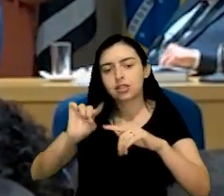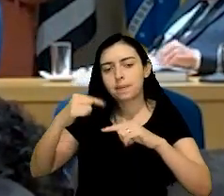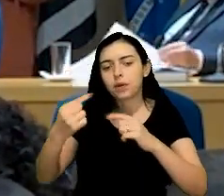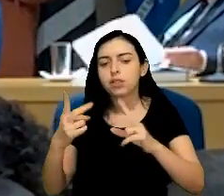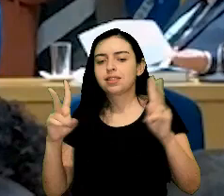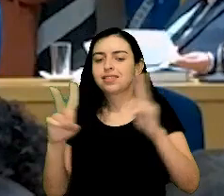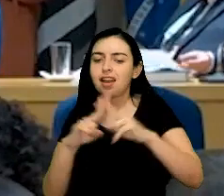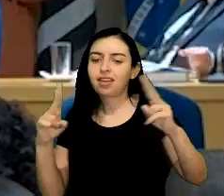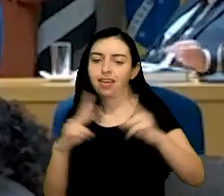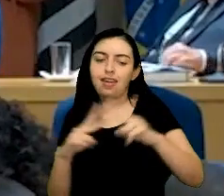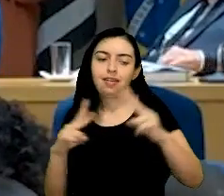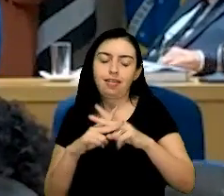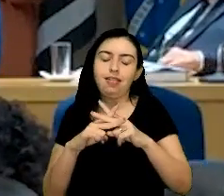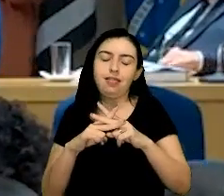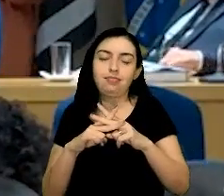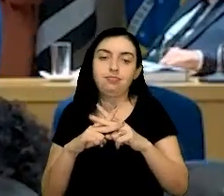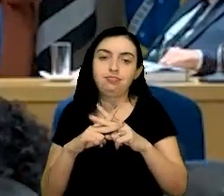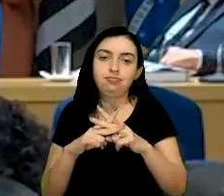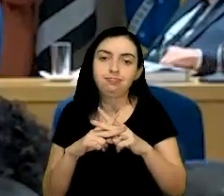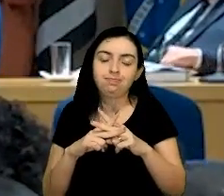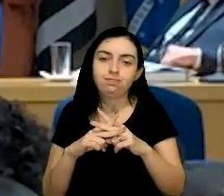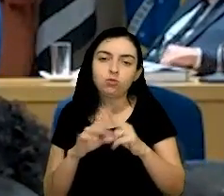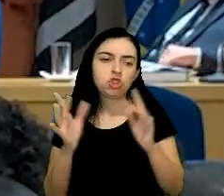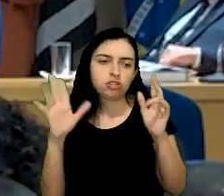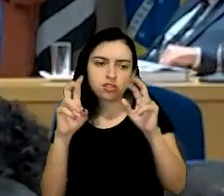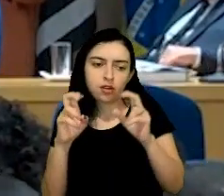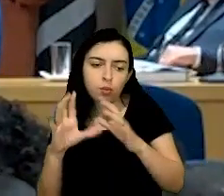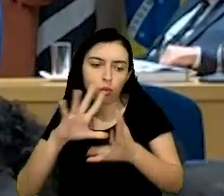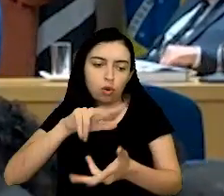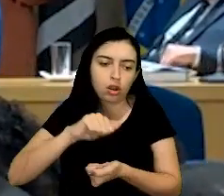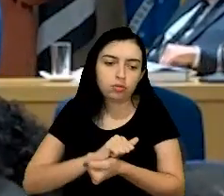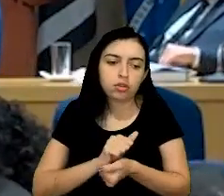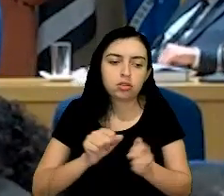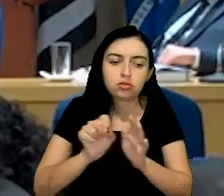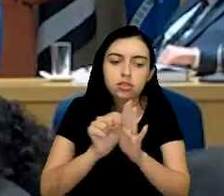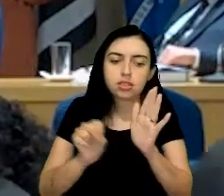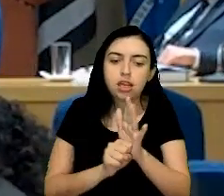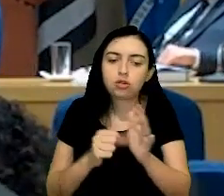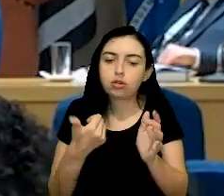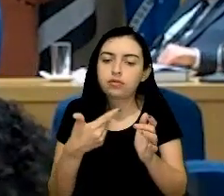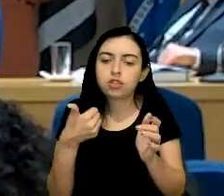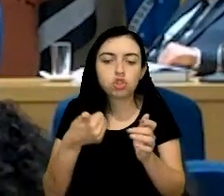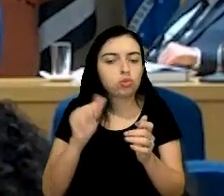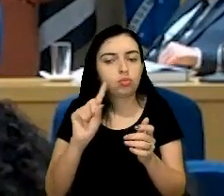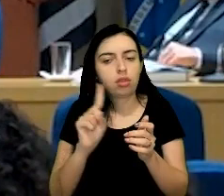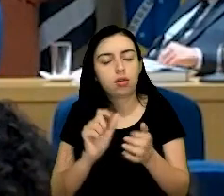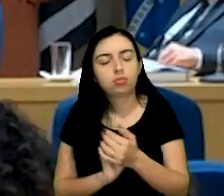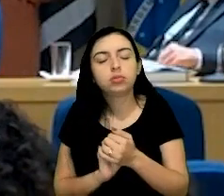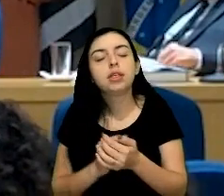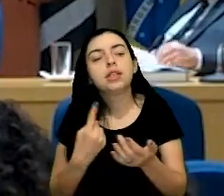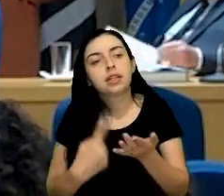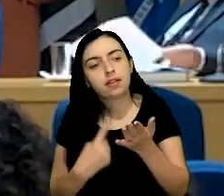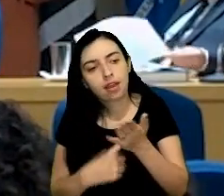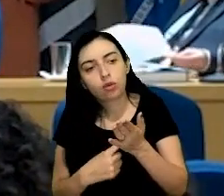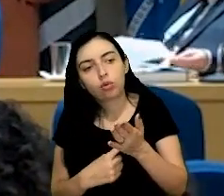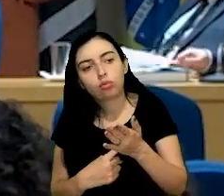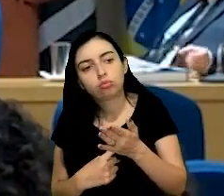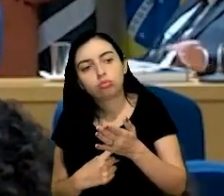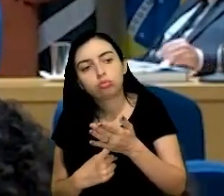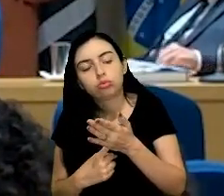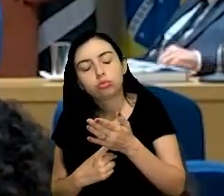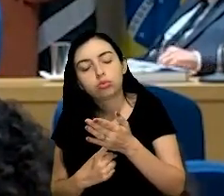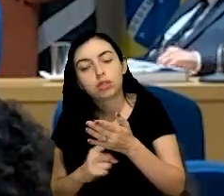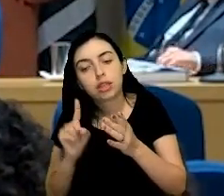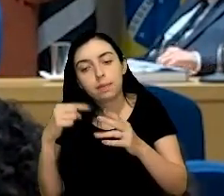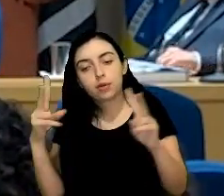ver somente com a globalização e o século XXI. O Brasil teve acordos internacionais pós-Segunda Guerra para recebimento